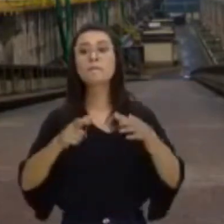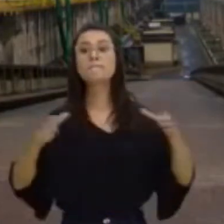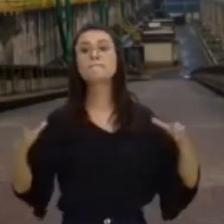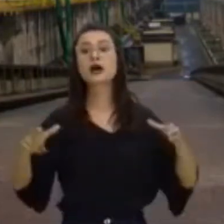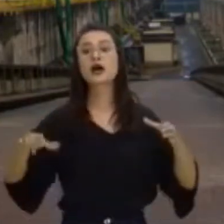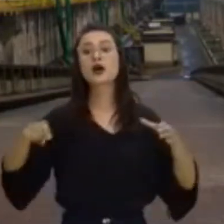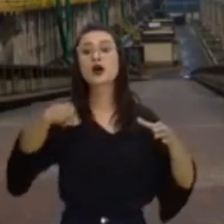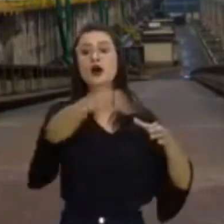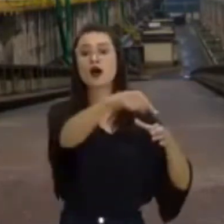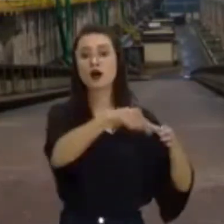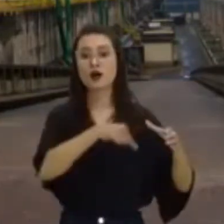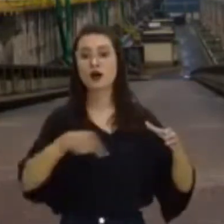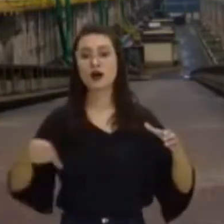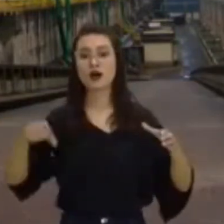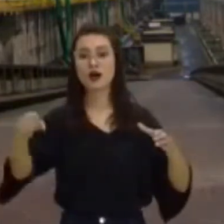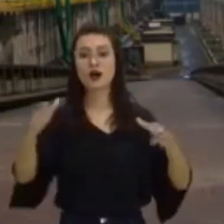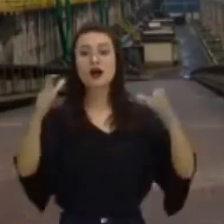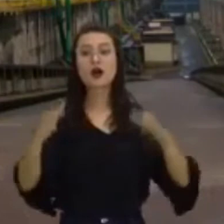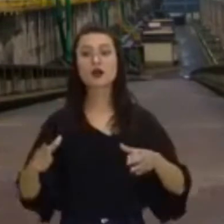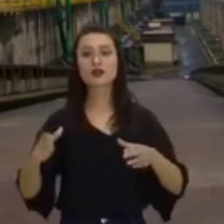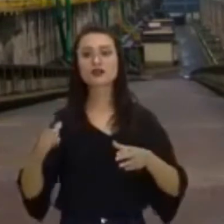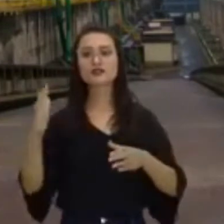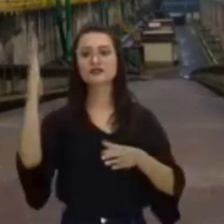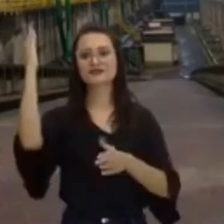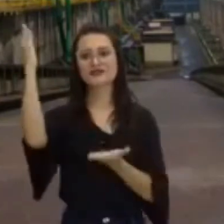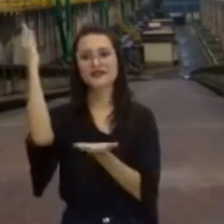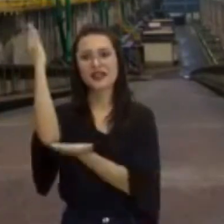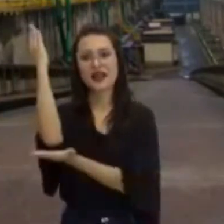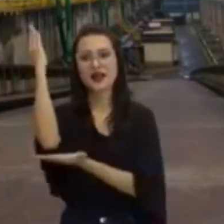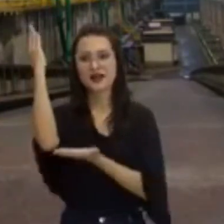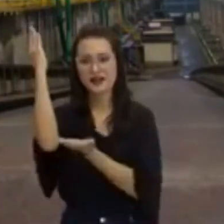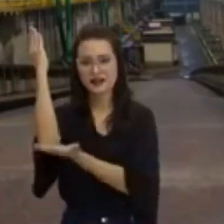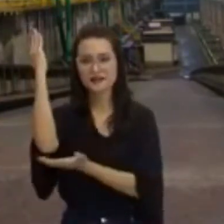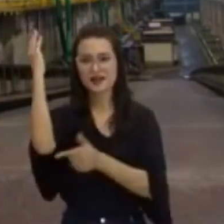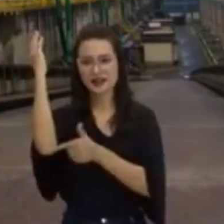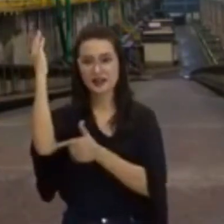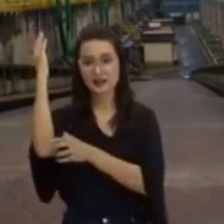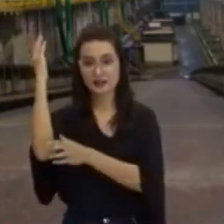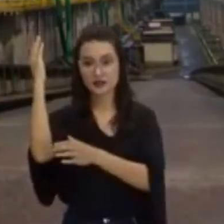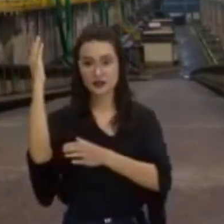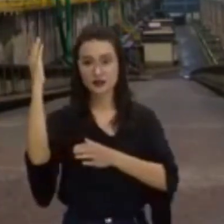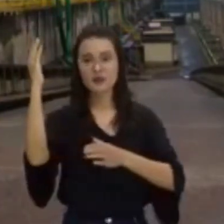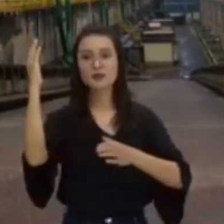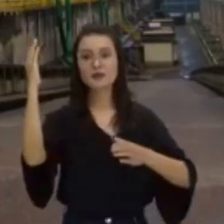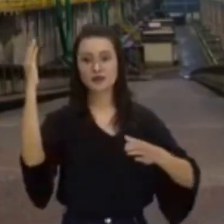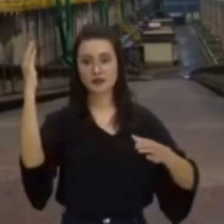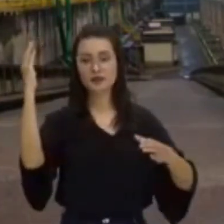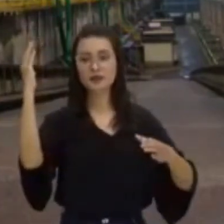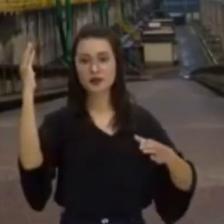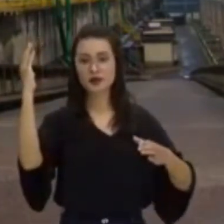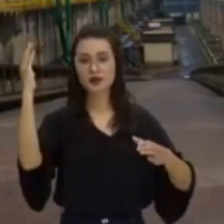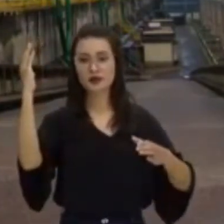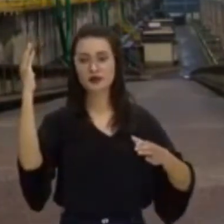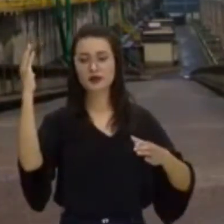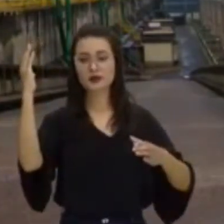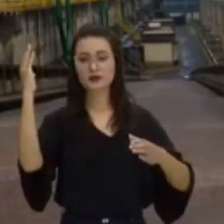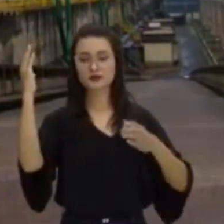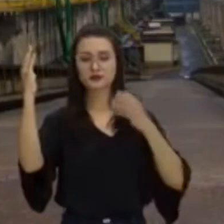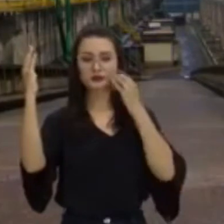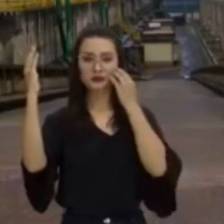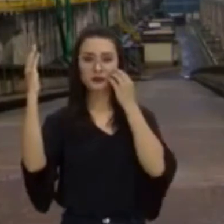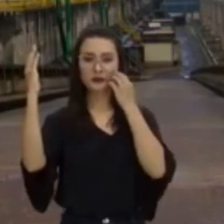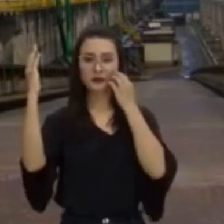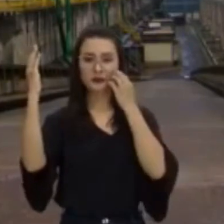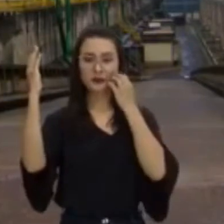área? Justamente nessa parte da base aqui, ó. A área é maior. E